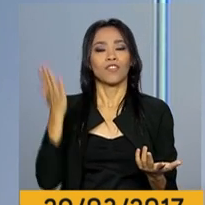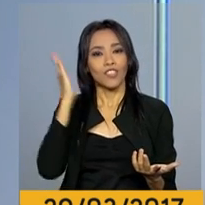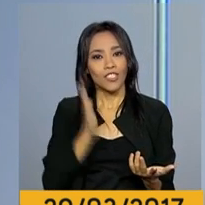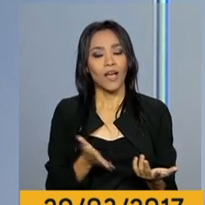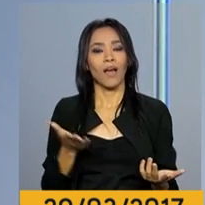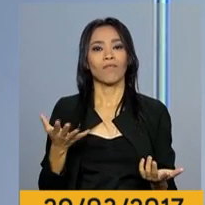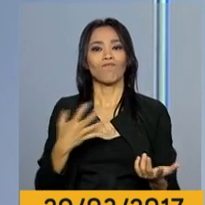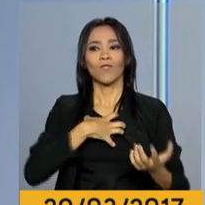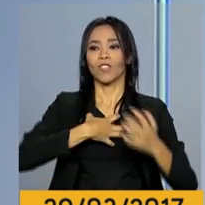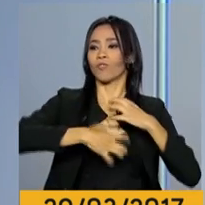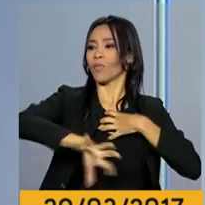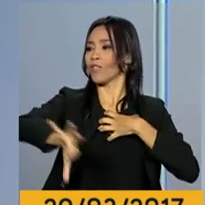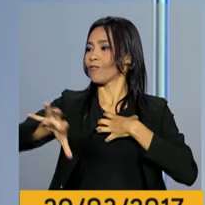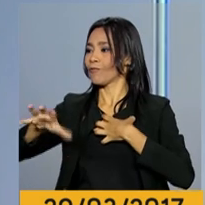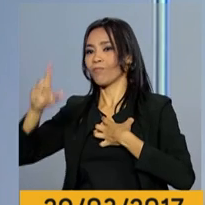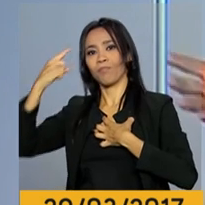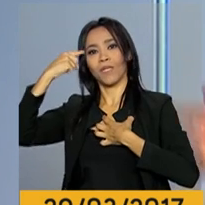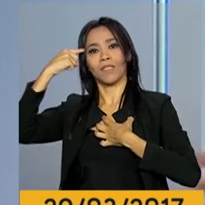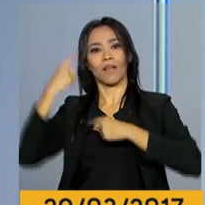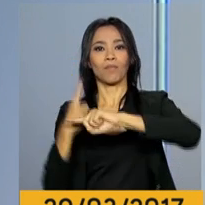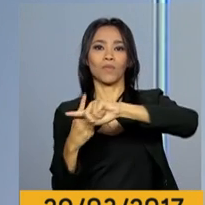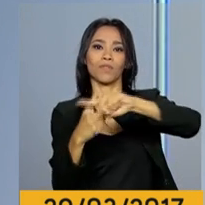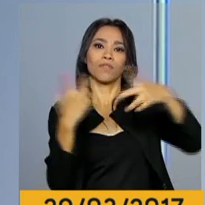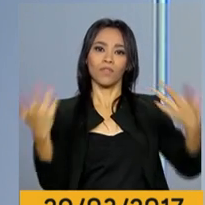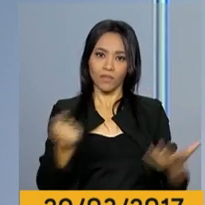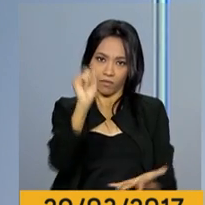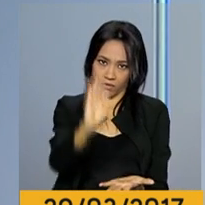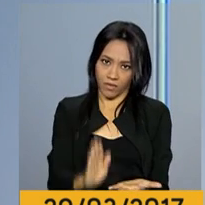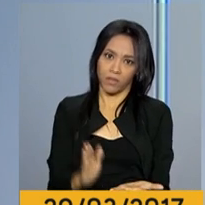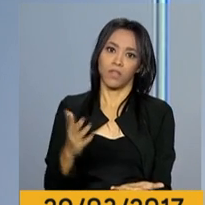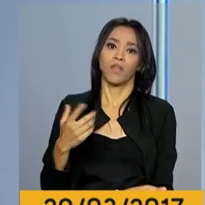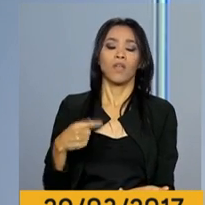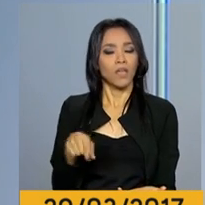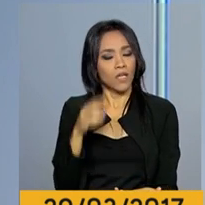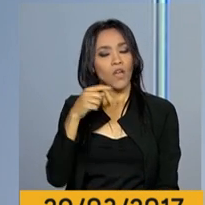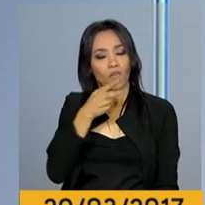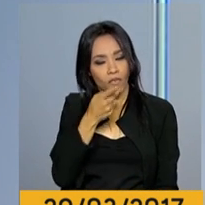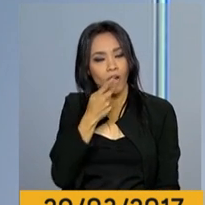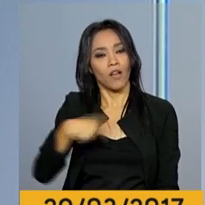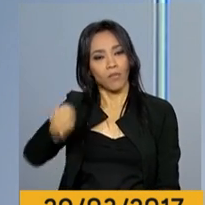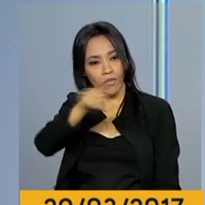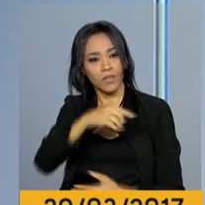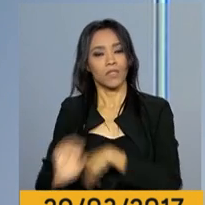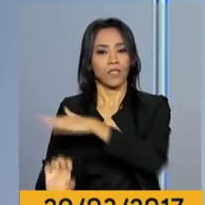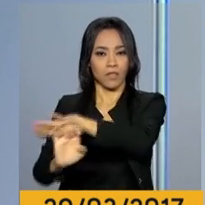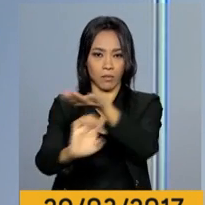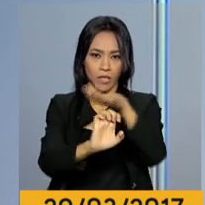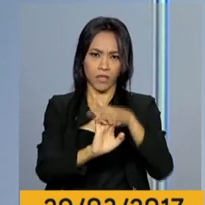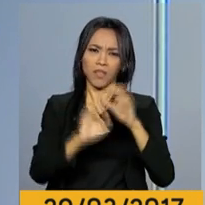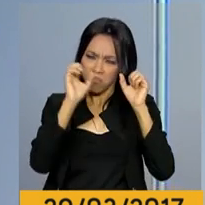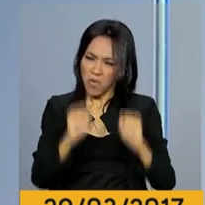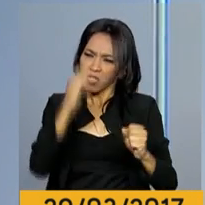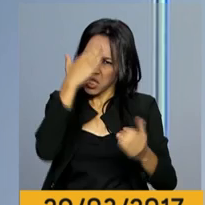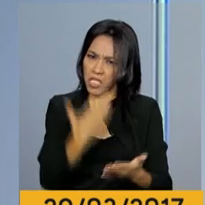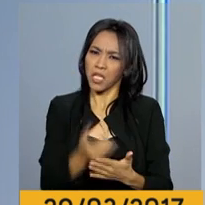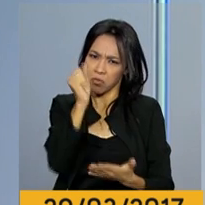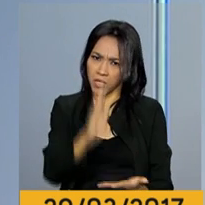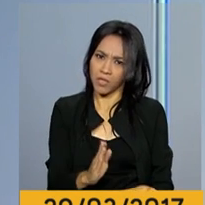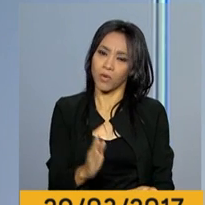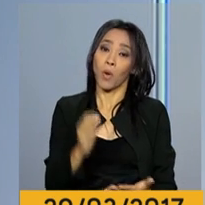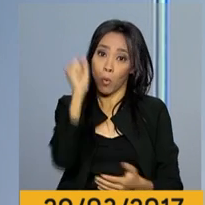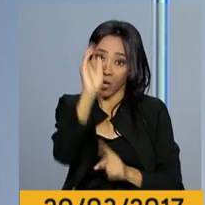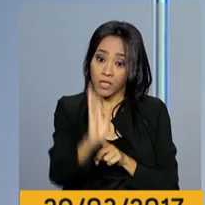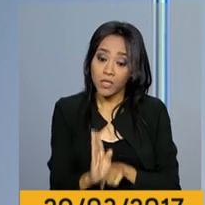gera um clima de otimismo e por isso que aos investidores eu digo sem medo de ar pode investir no brasil o